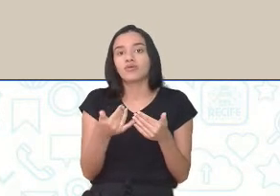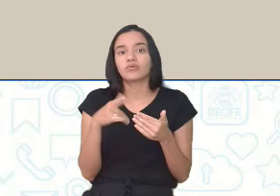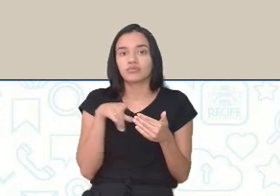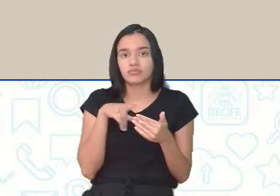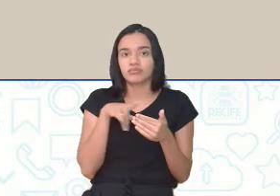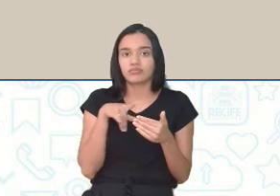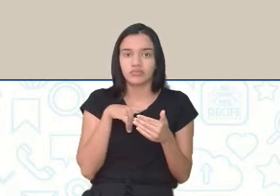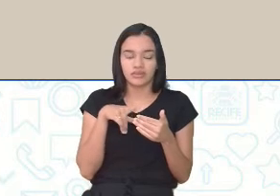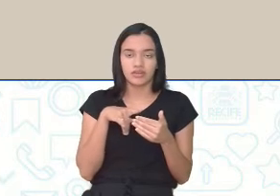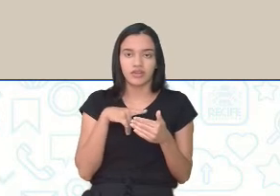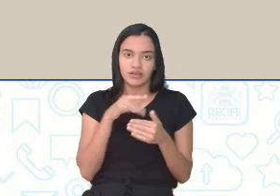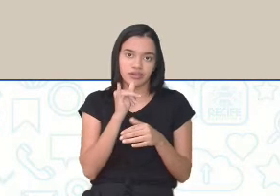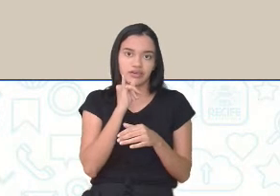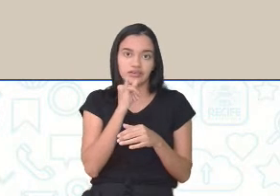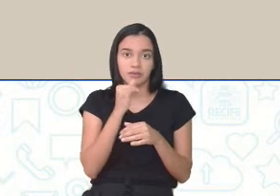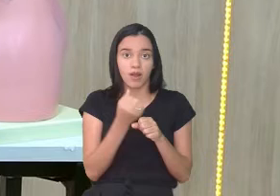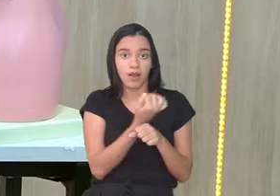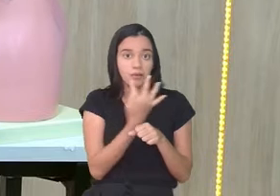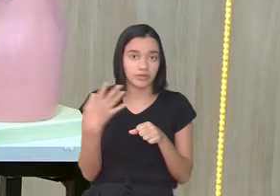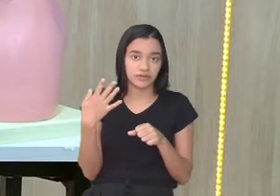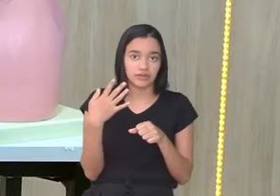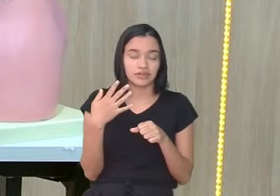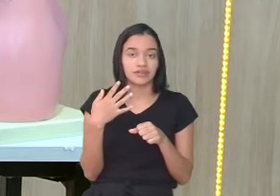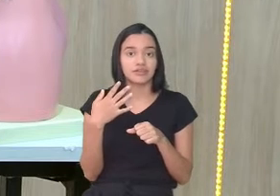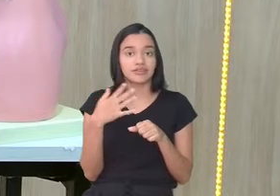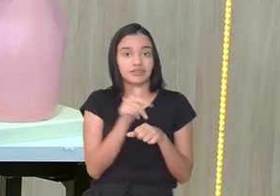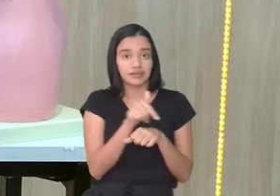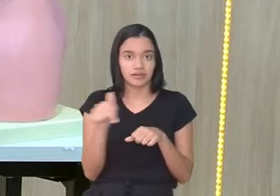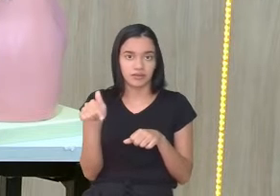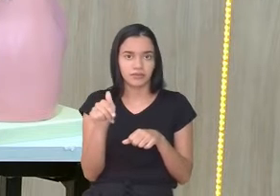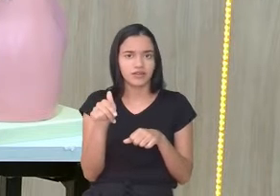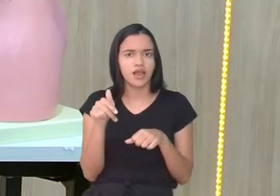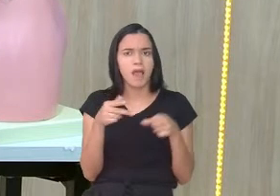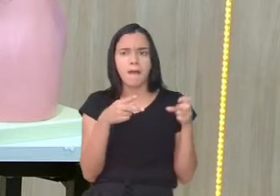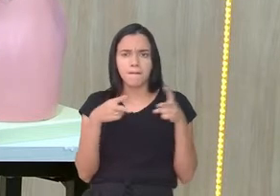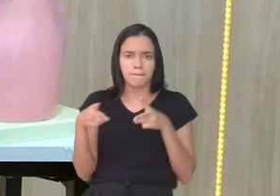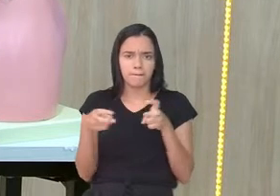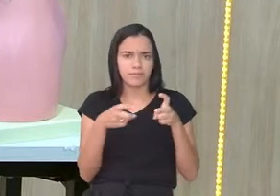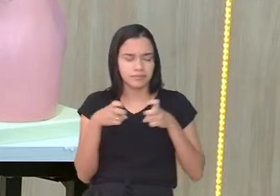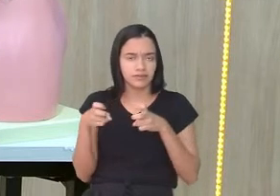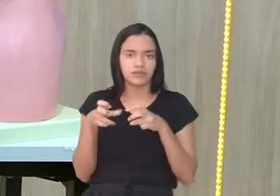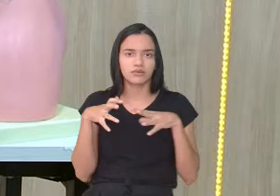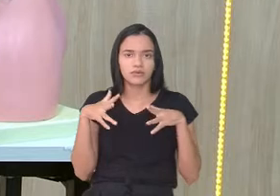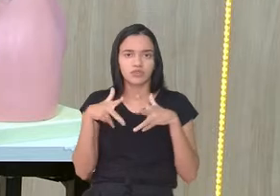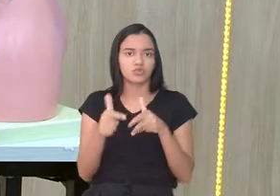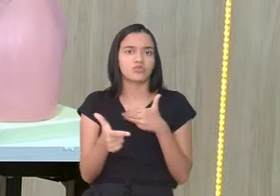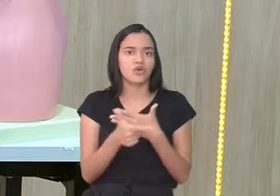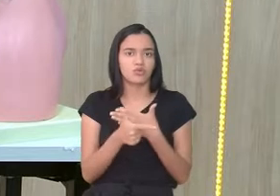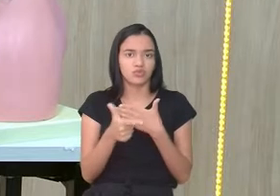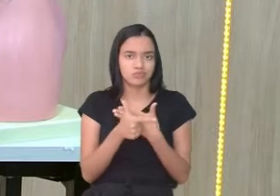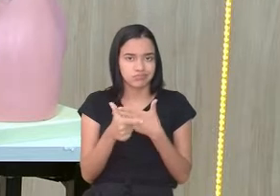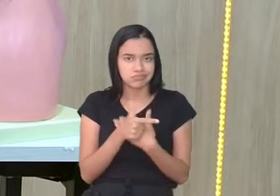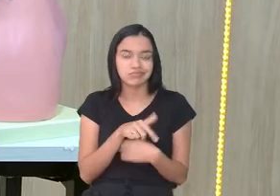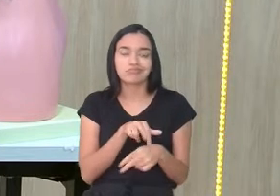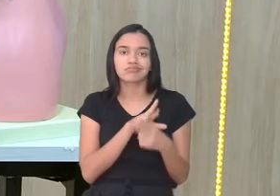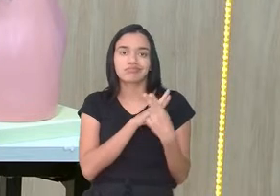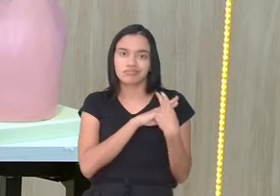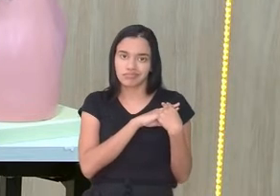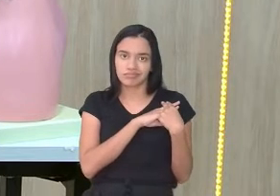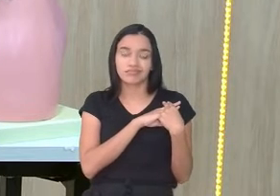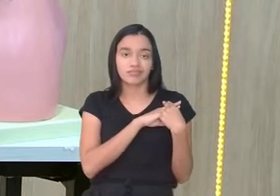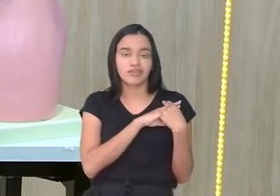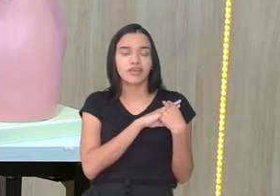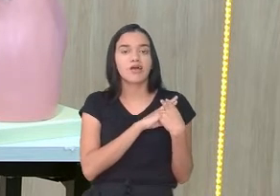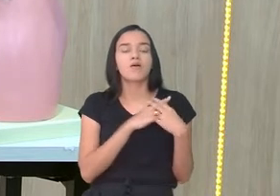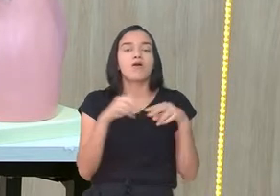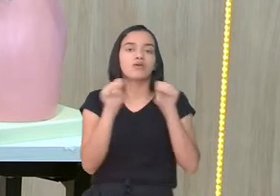sua formação, ou seja, a quantidade de semanas. Então, observem aí todas essas funções, que responsabilidade, né,